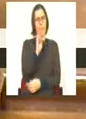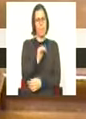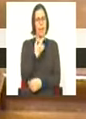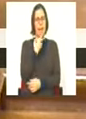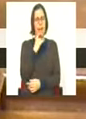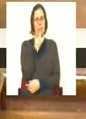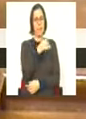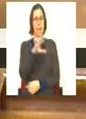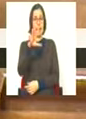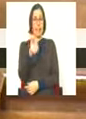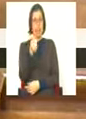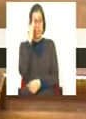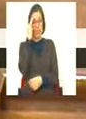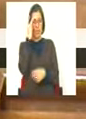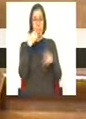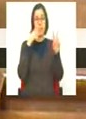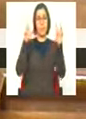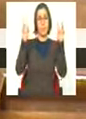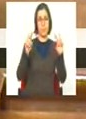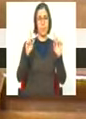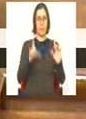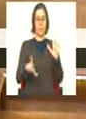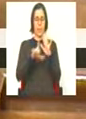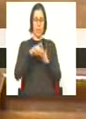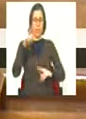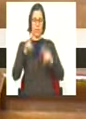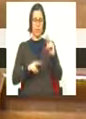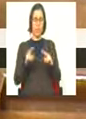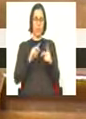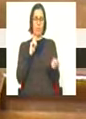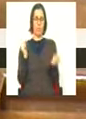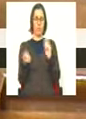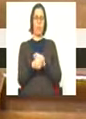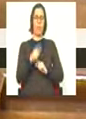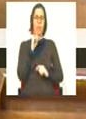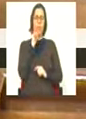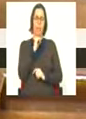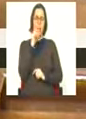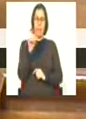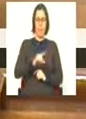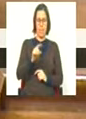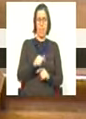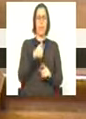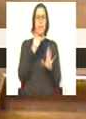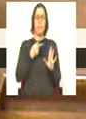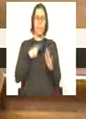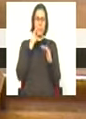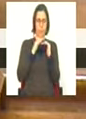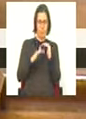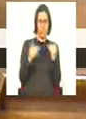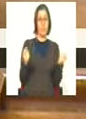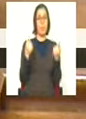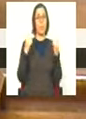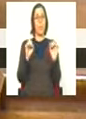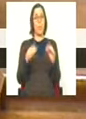abril de 2015, e vou citar, a lei fiscal tem sido mudada permanentemente e temos de estabilizá-la, promovendo apenas